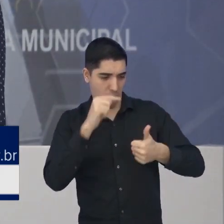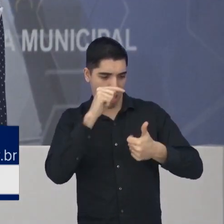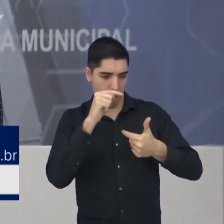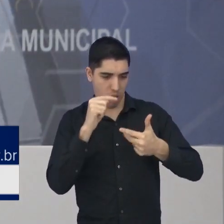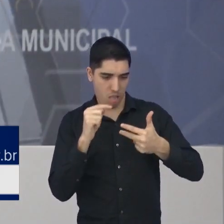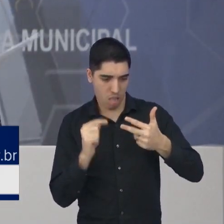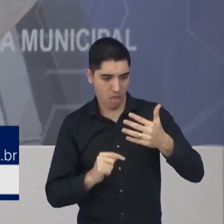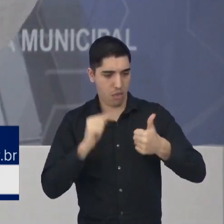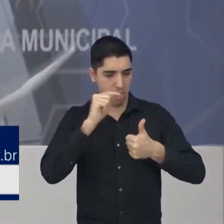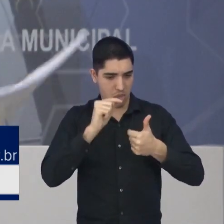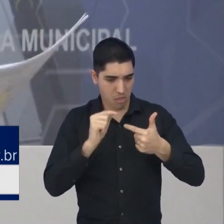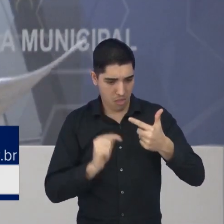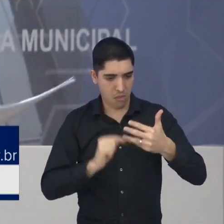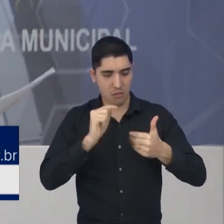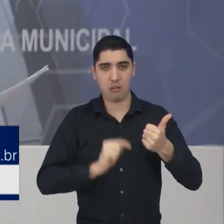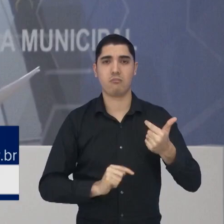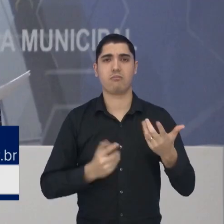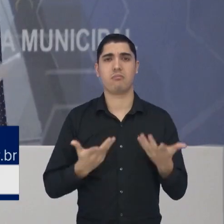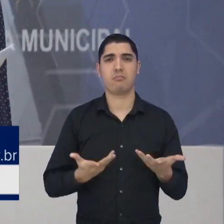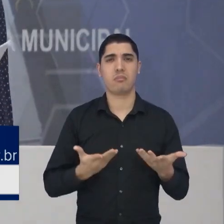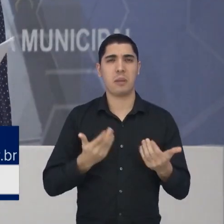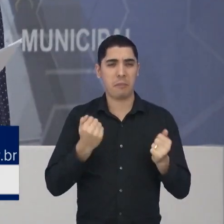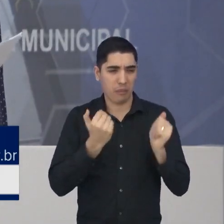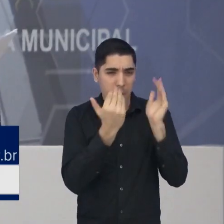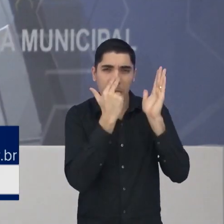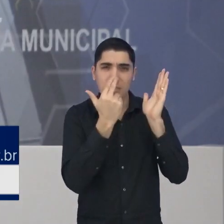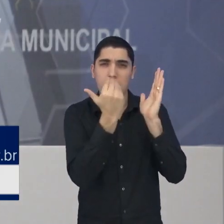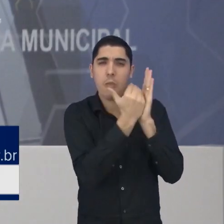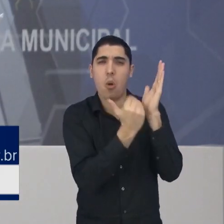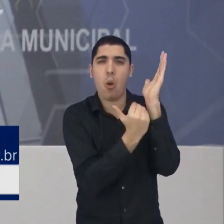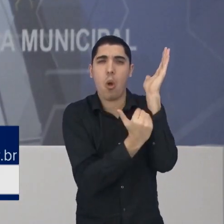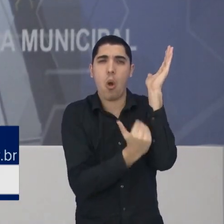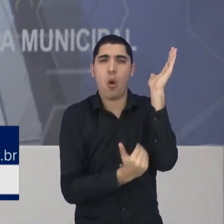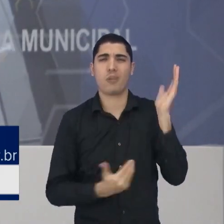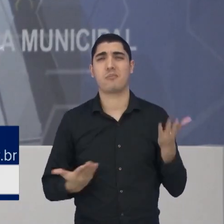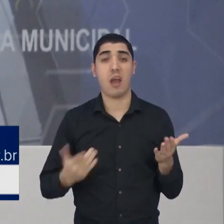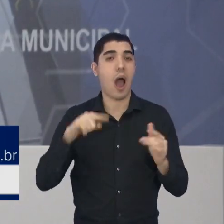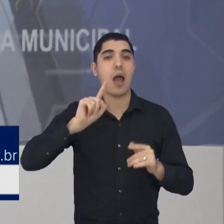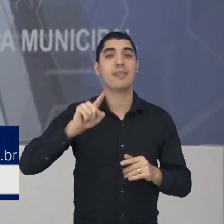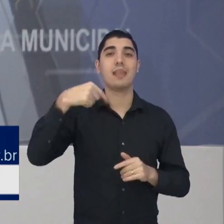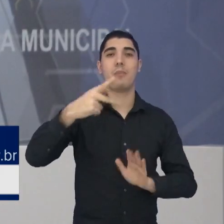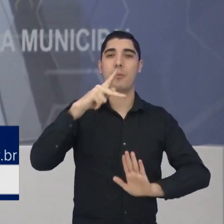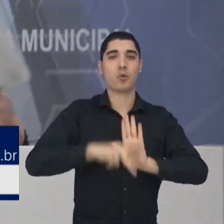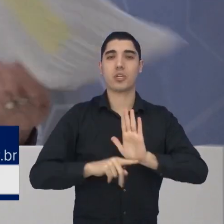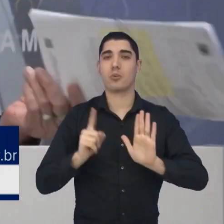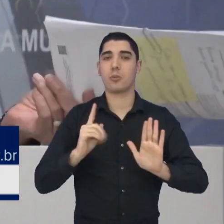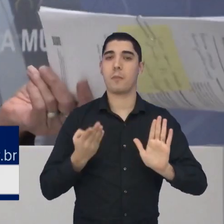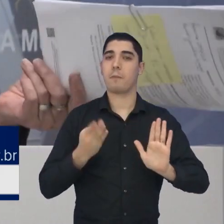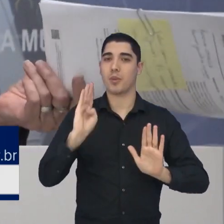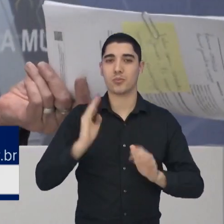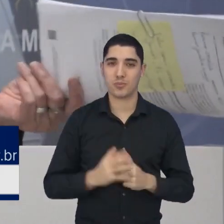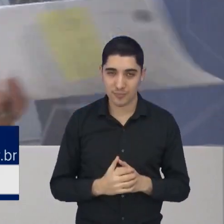Quando consegue vencer tudo isso, o projeto não é aprovado por